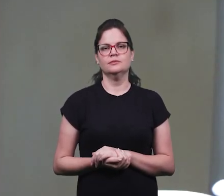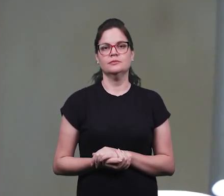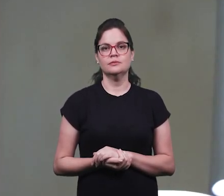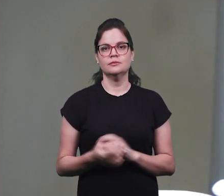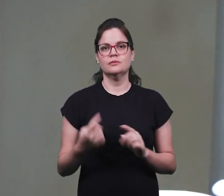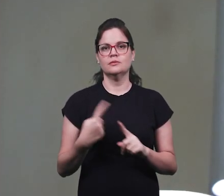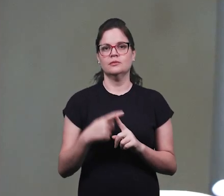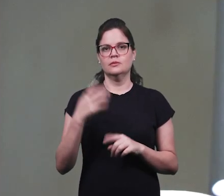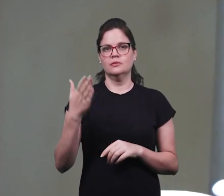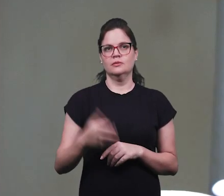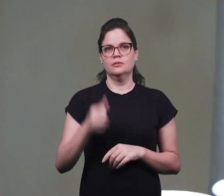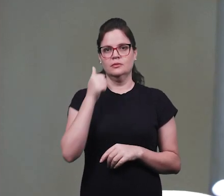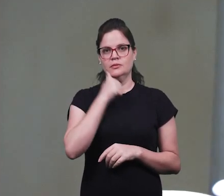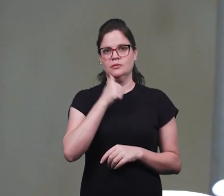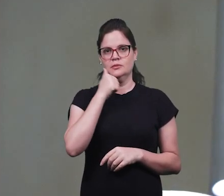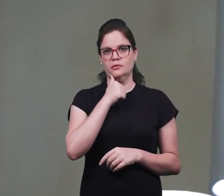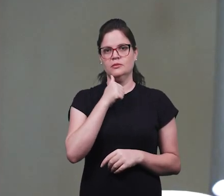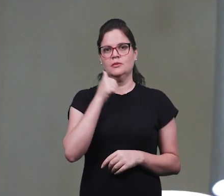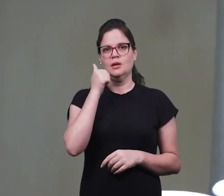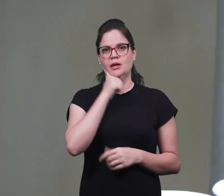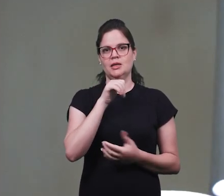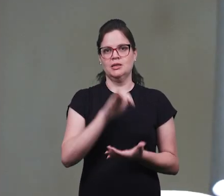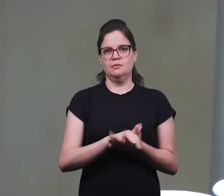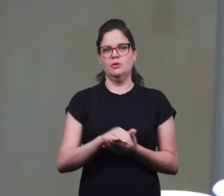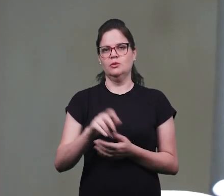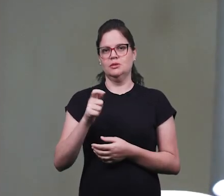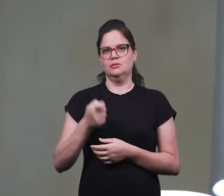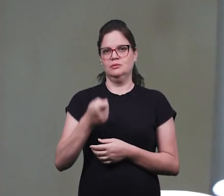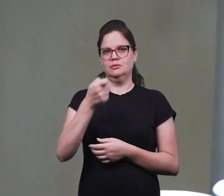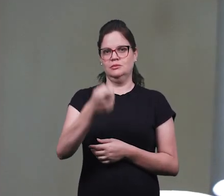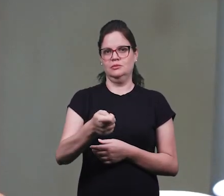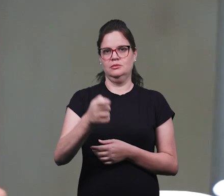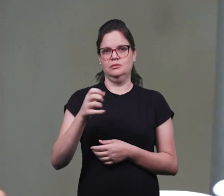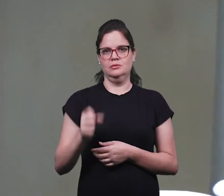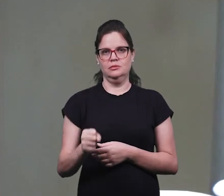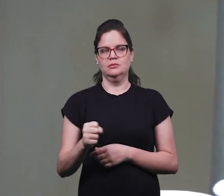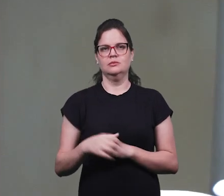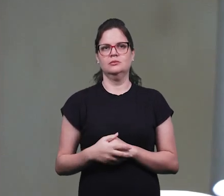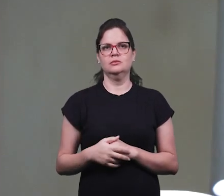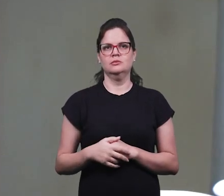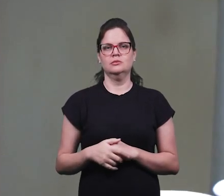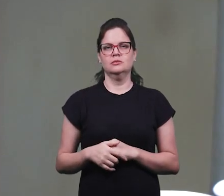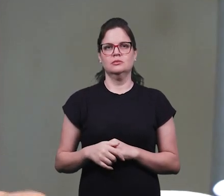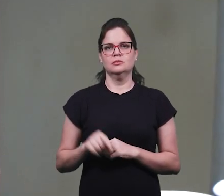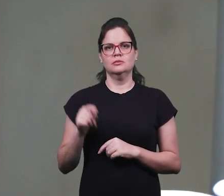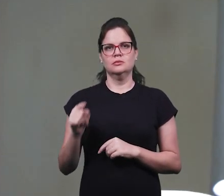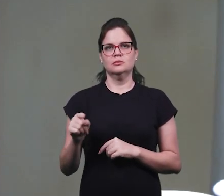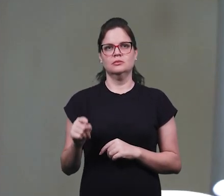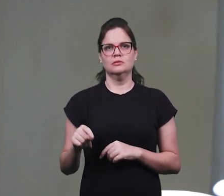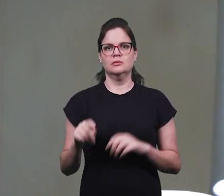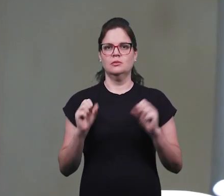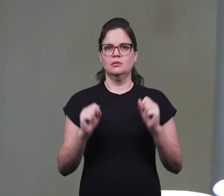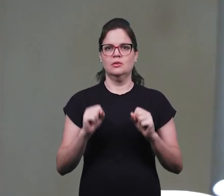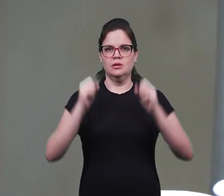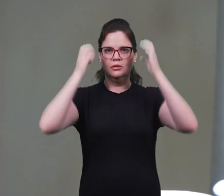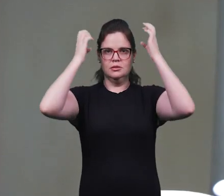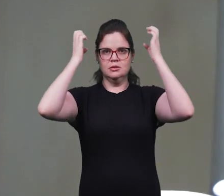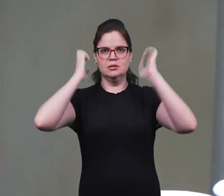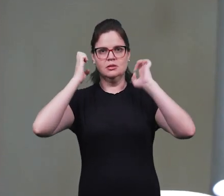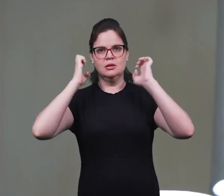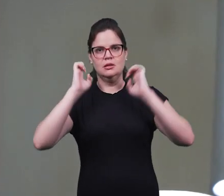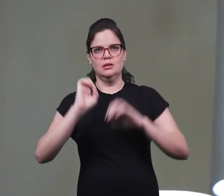A mestre, né? O nome dela, né? E alguns consideram que pode ter sido a Esté ou talvez a Vasti,